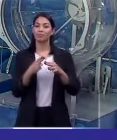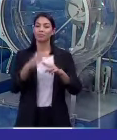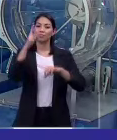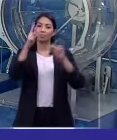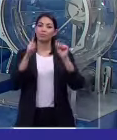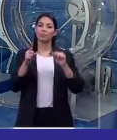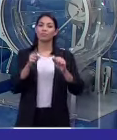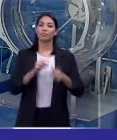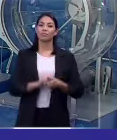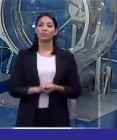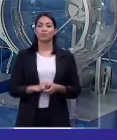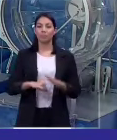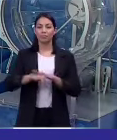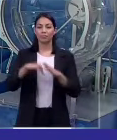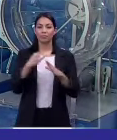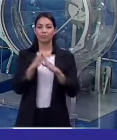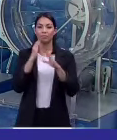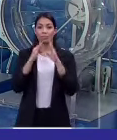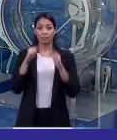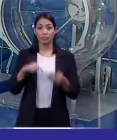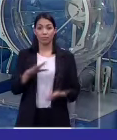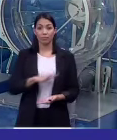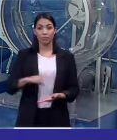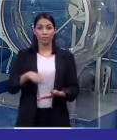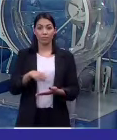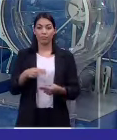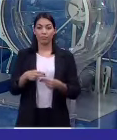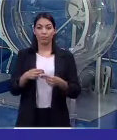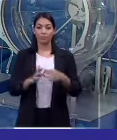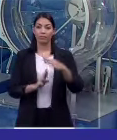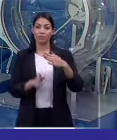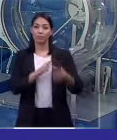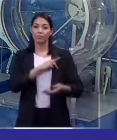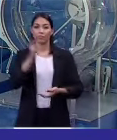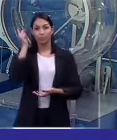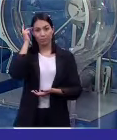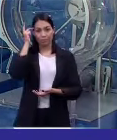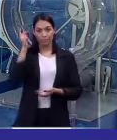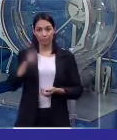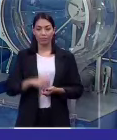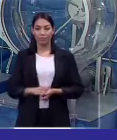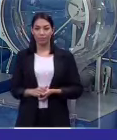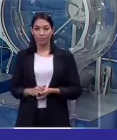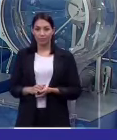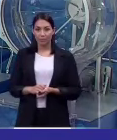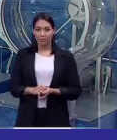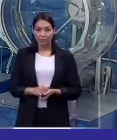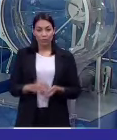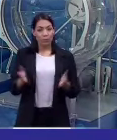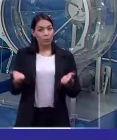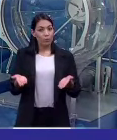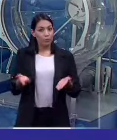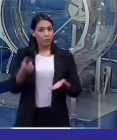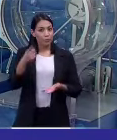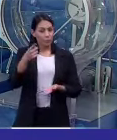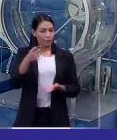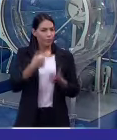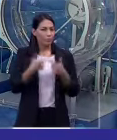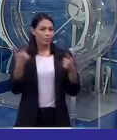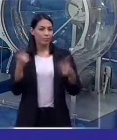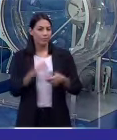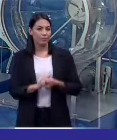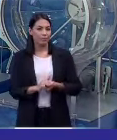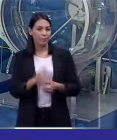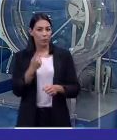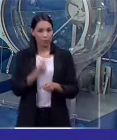YouTube e no Facebook, direto aqui do Espaço Loterias Caixa, no Terminal Rodoviário Tietê, em São Paulo. Será que hoje você está com sorte?